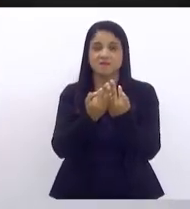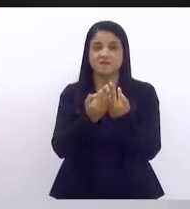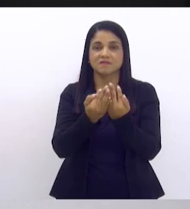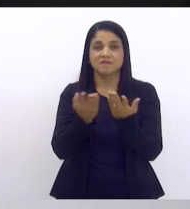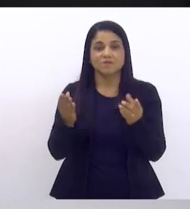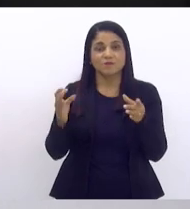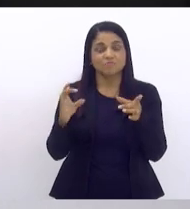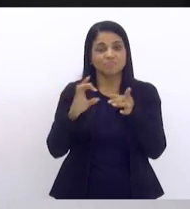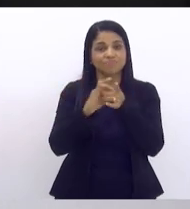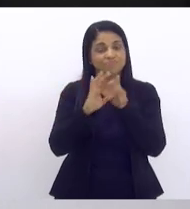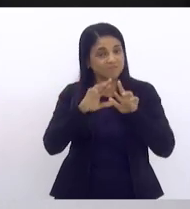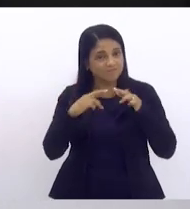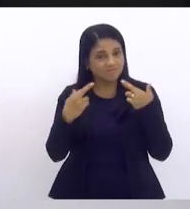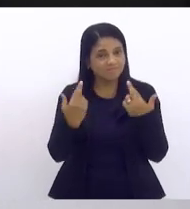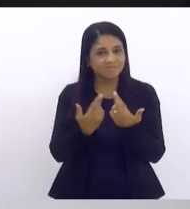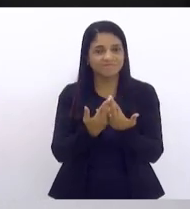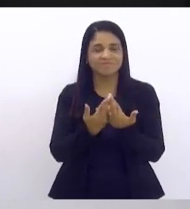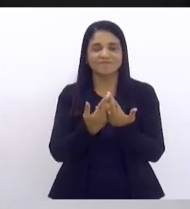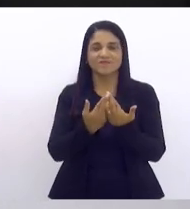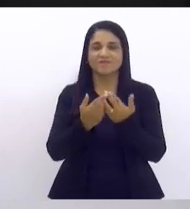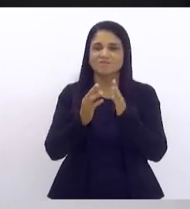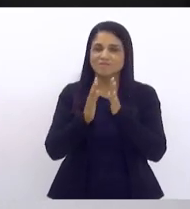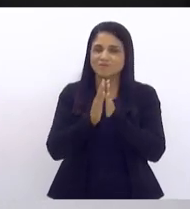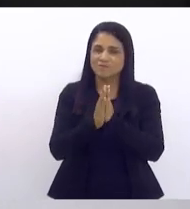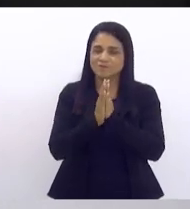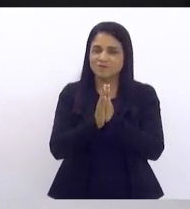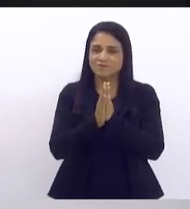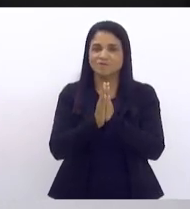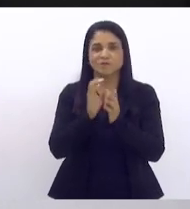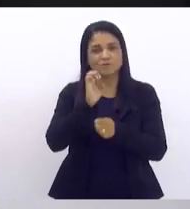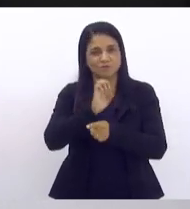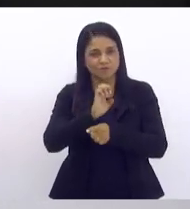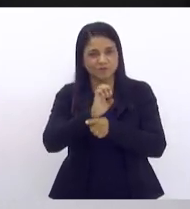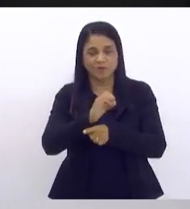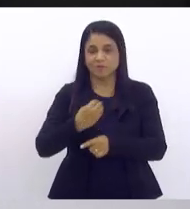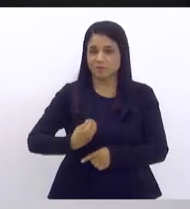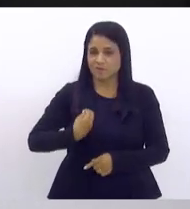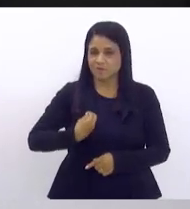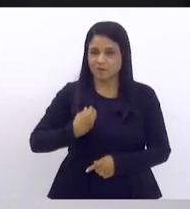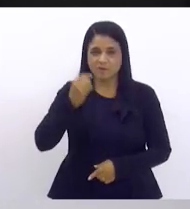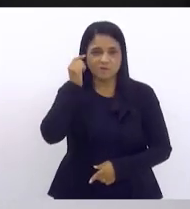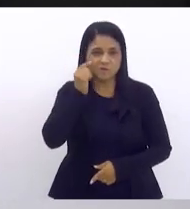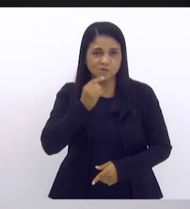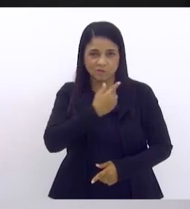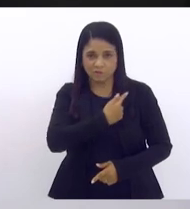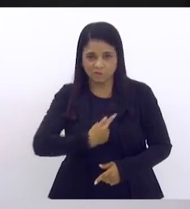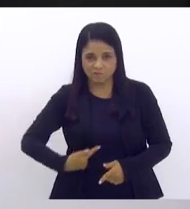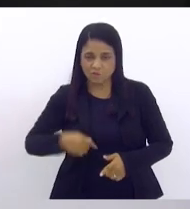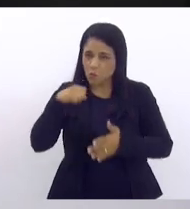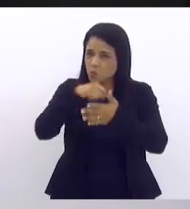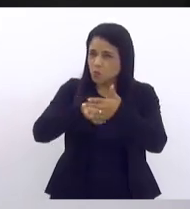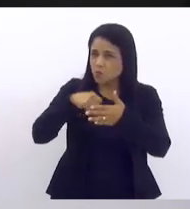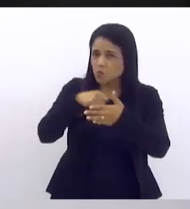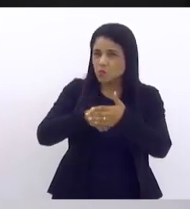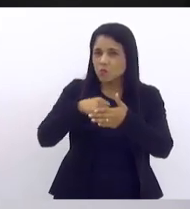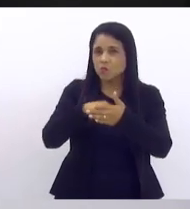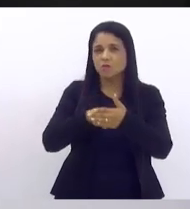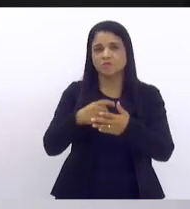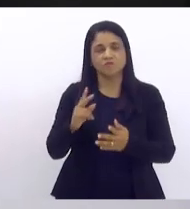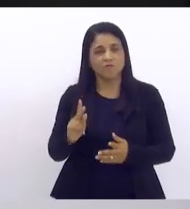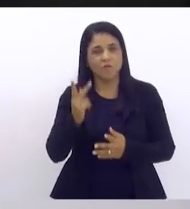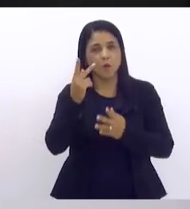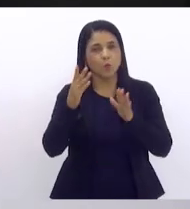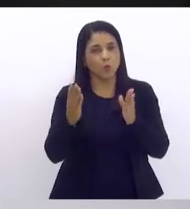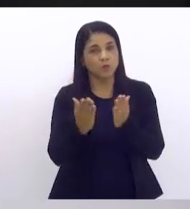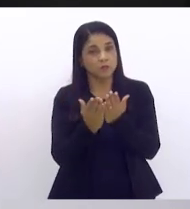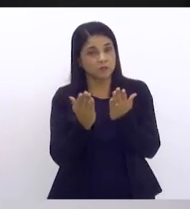rezamos pelo nosso estado e pela vida do Cláudio, que tem sido um lutador também dos valores cristãos, um homem que